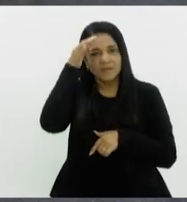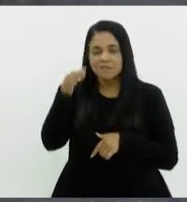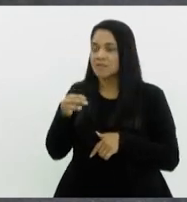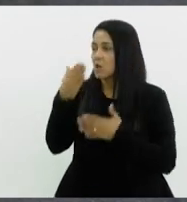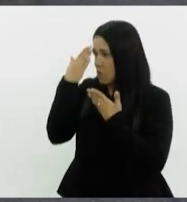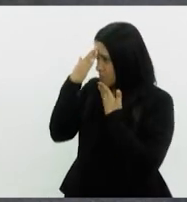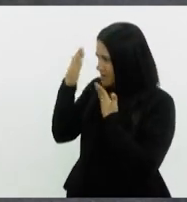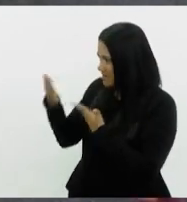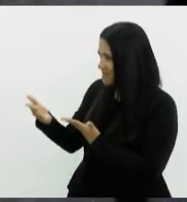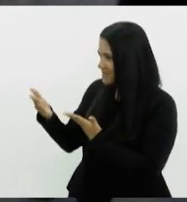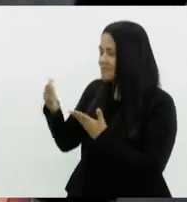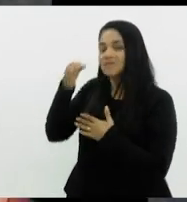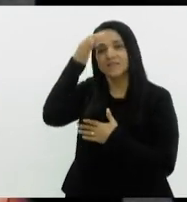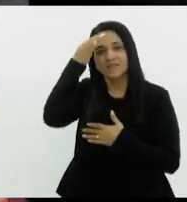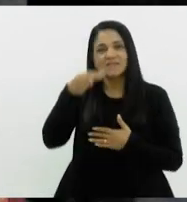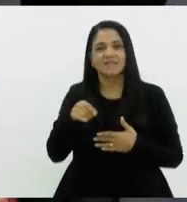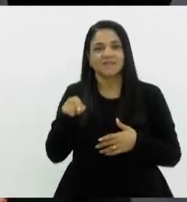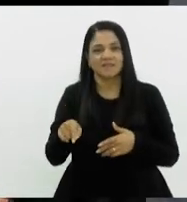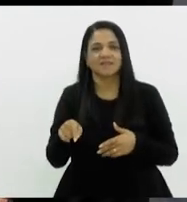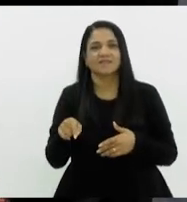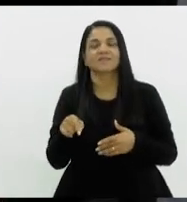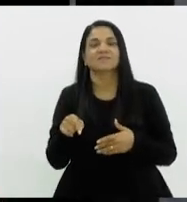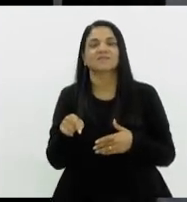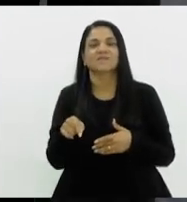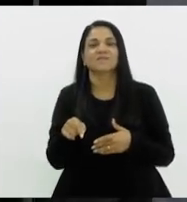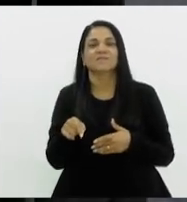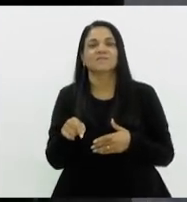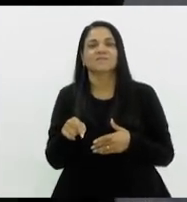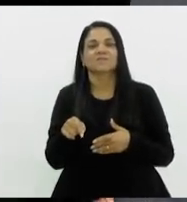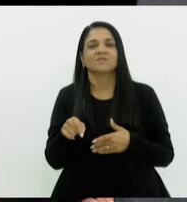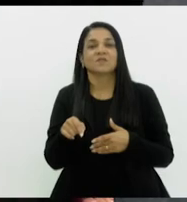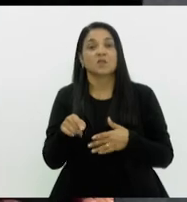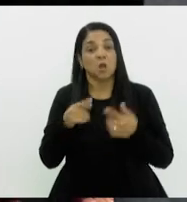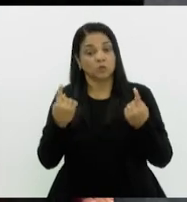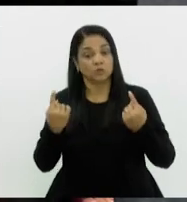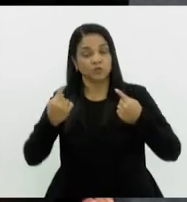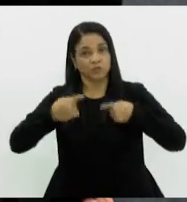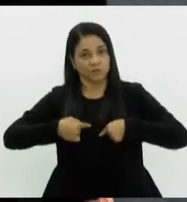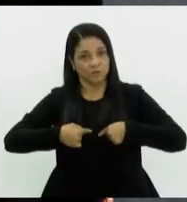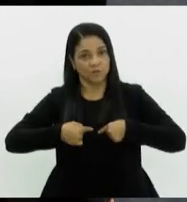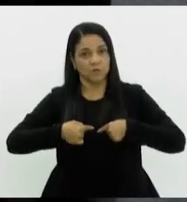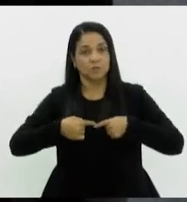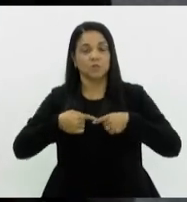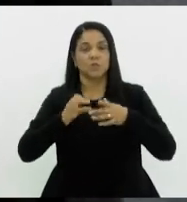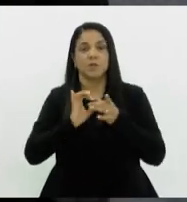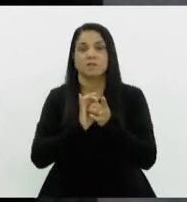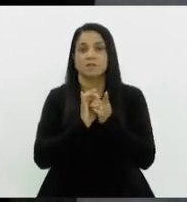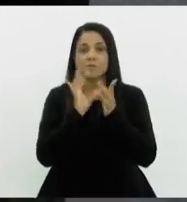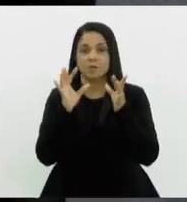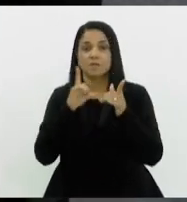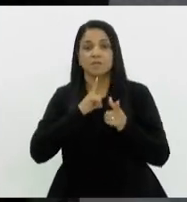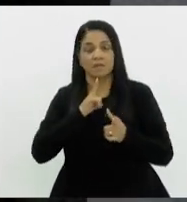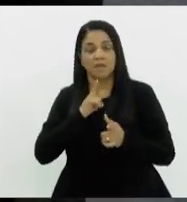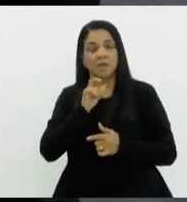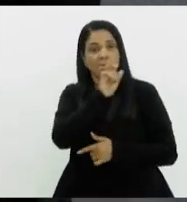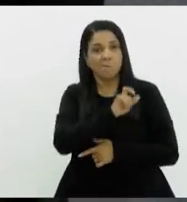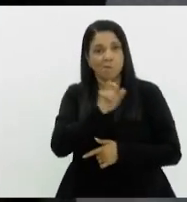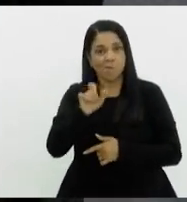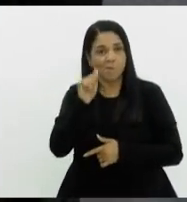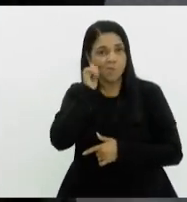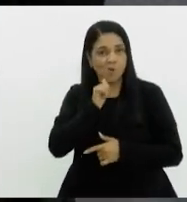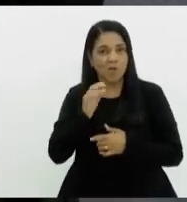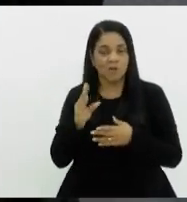presença de vocês, entendendo aqui, senhora presidenta, que é um desafio para a nossa democracia termos mulheres dentro